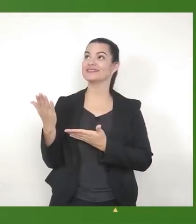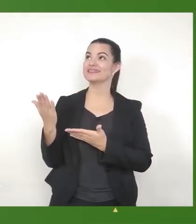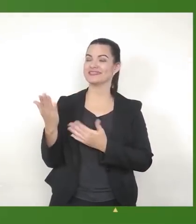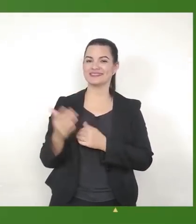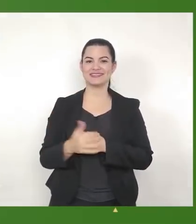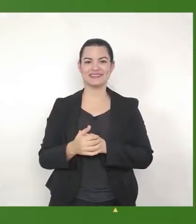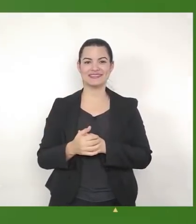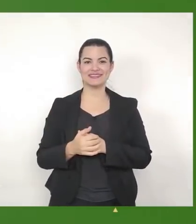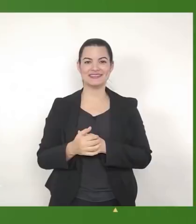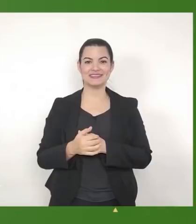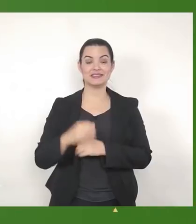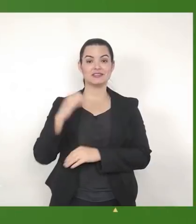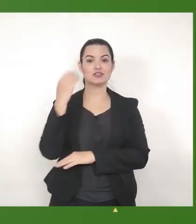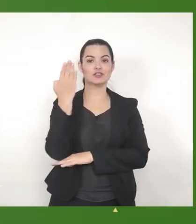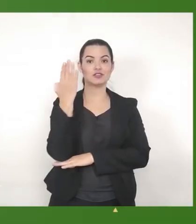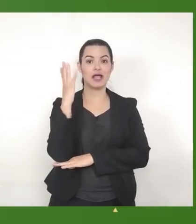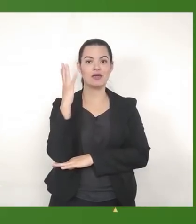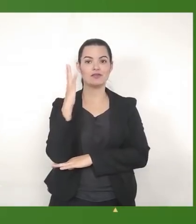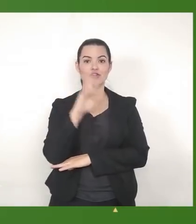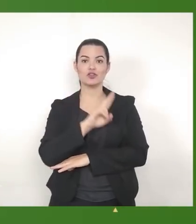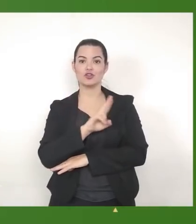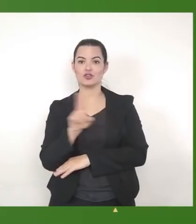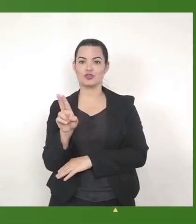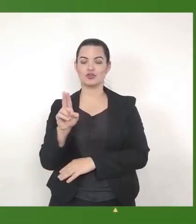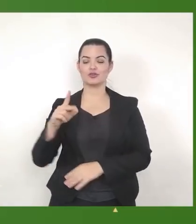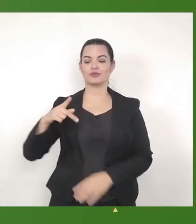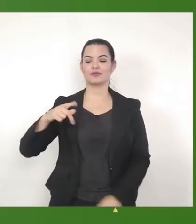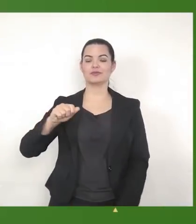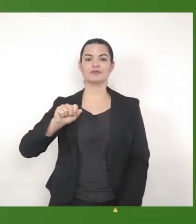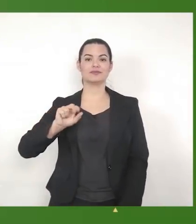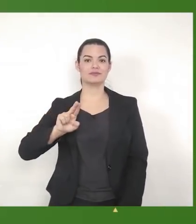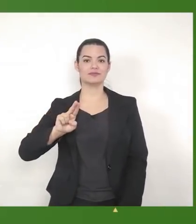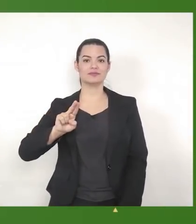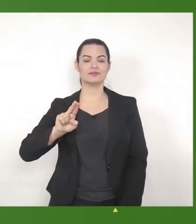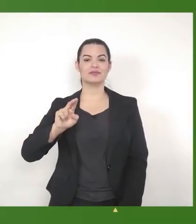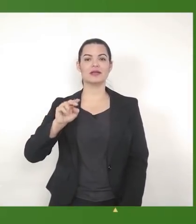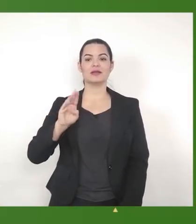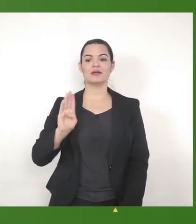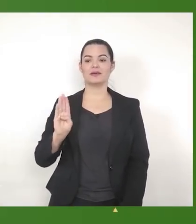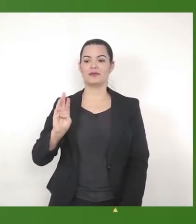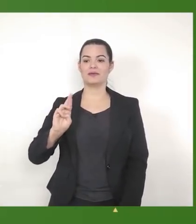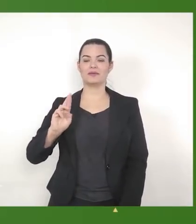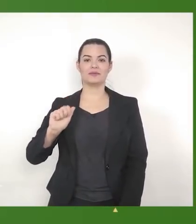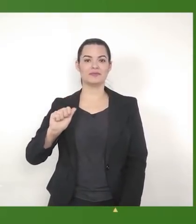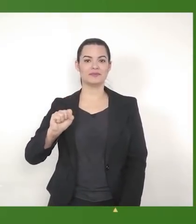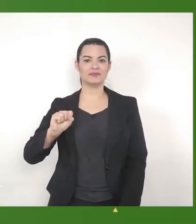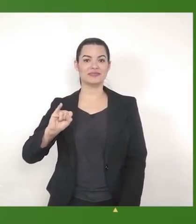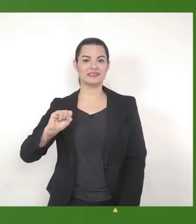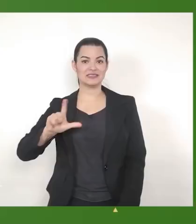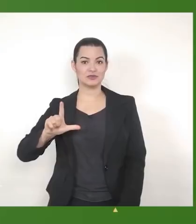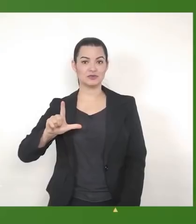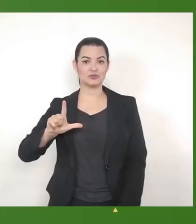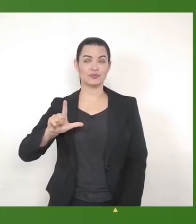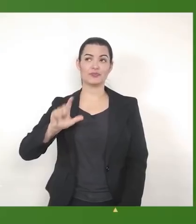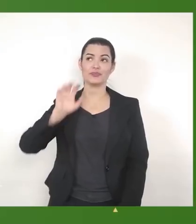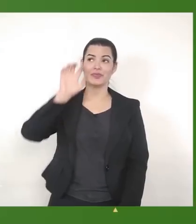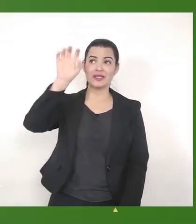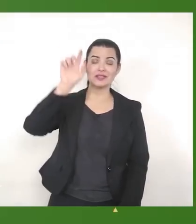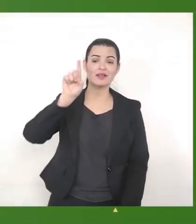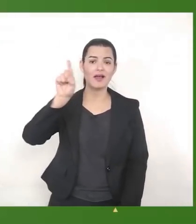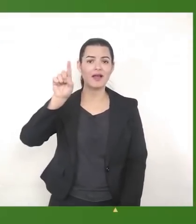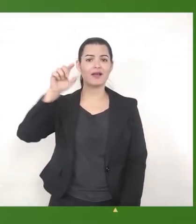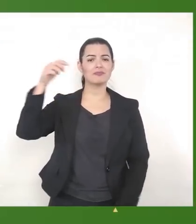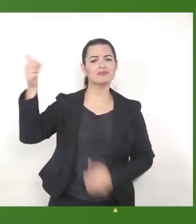essa daí, árvore de pau-brasil. Então, como a região ali do litoral, ela começou a